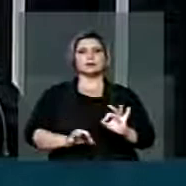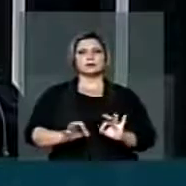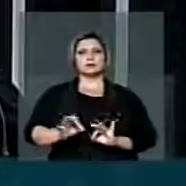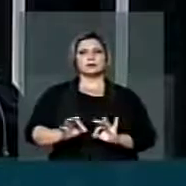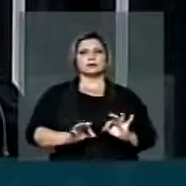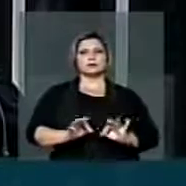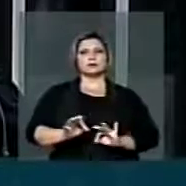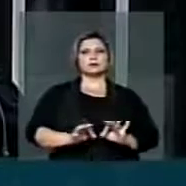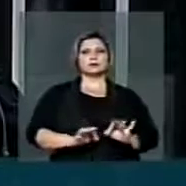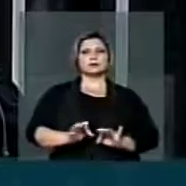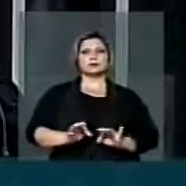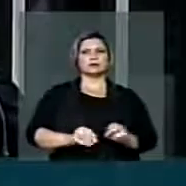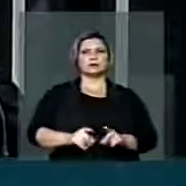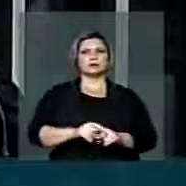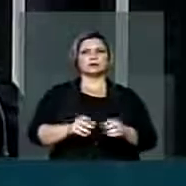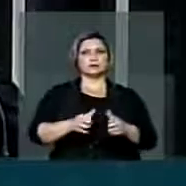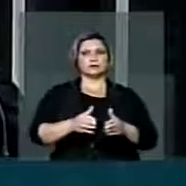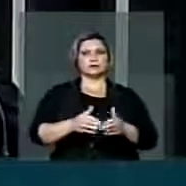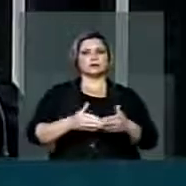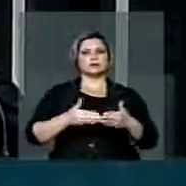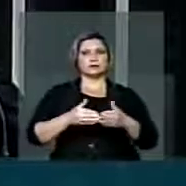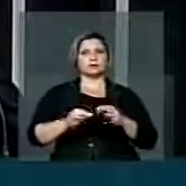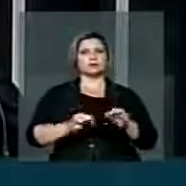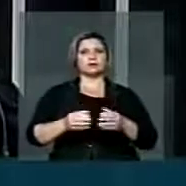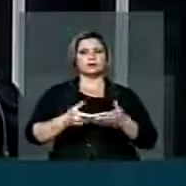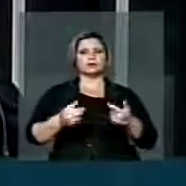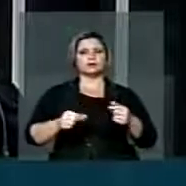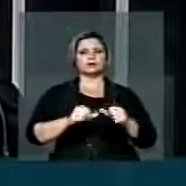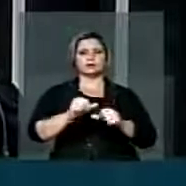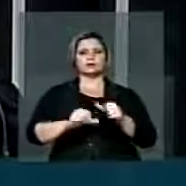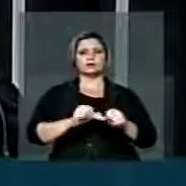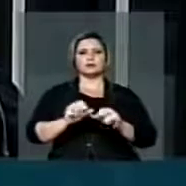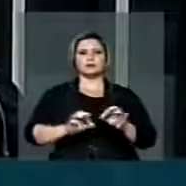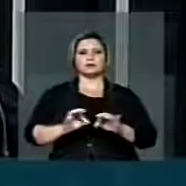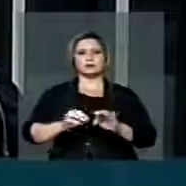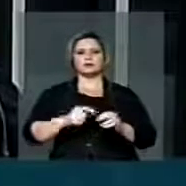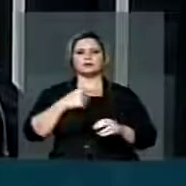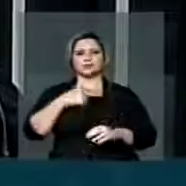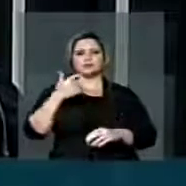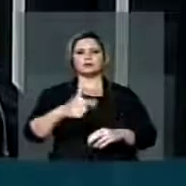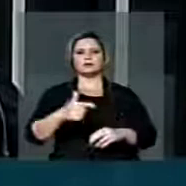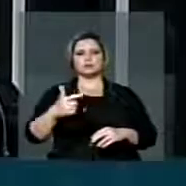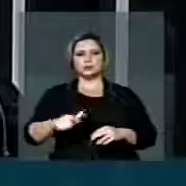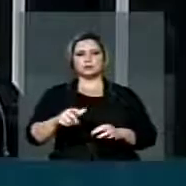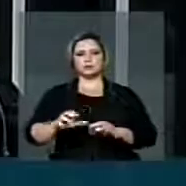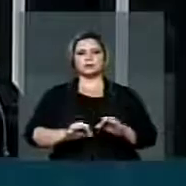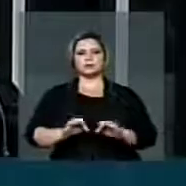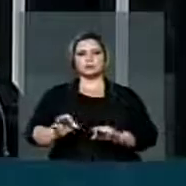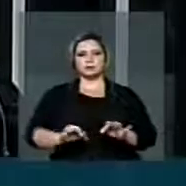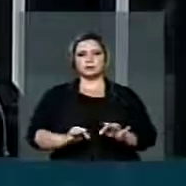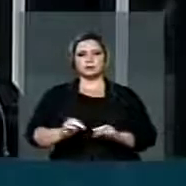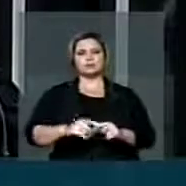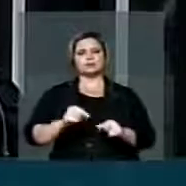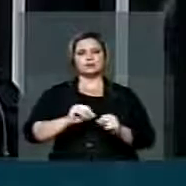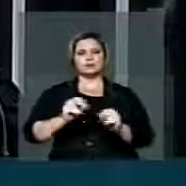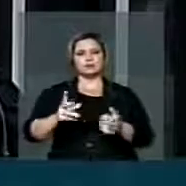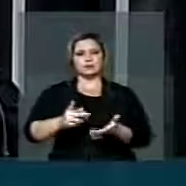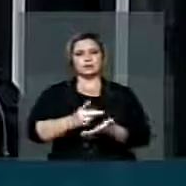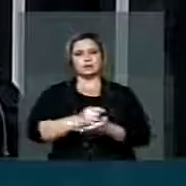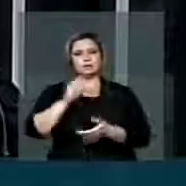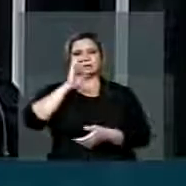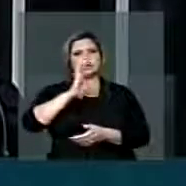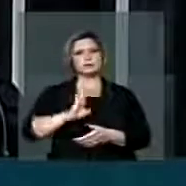culturais que impediram que fatos semelhantes pudessem se repetir. Foi assim